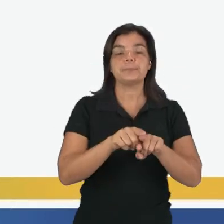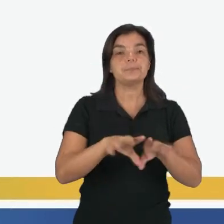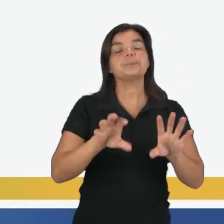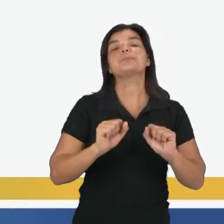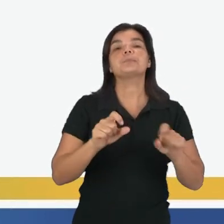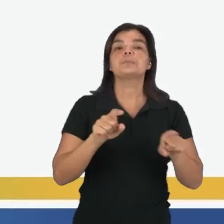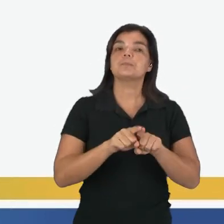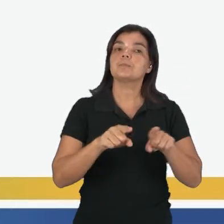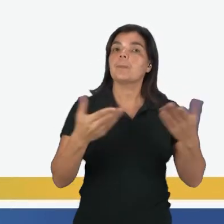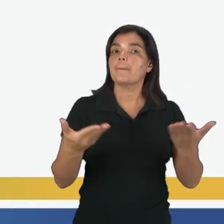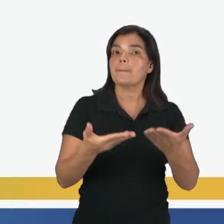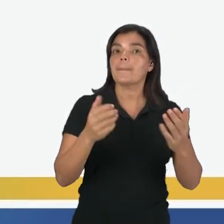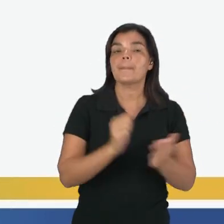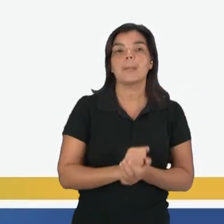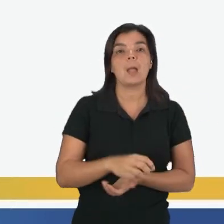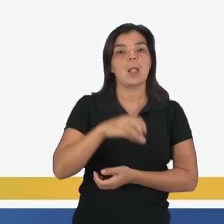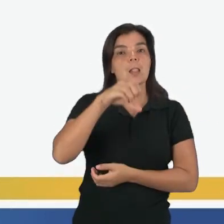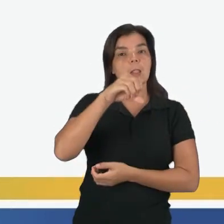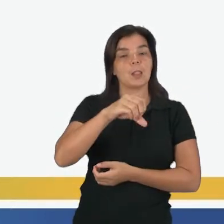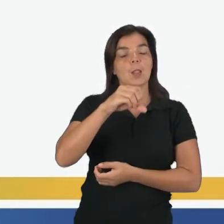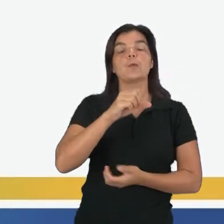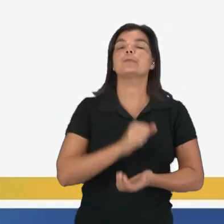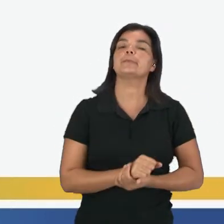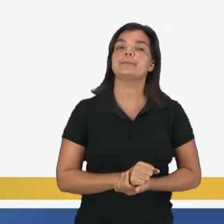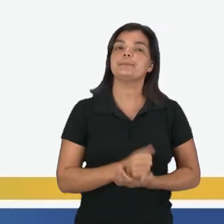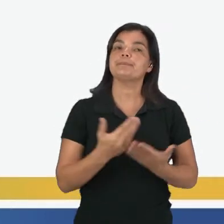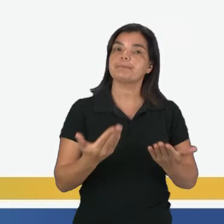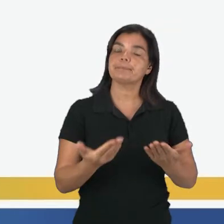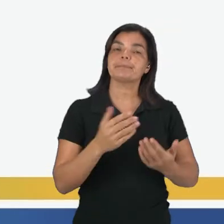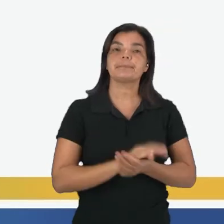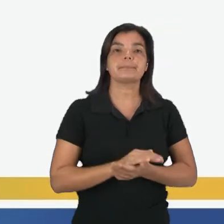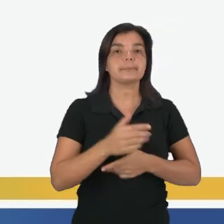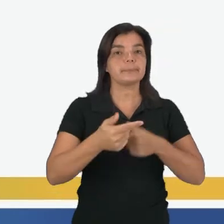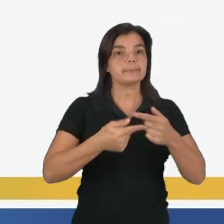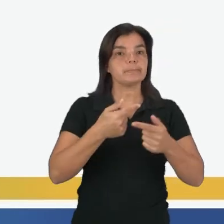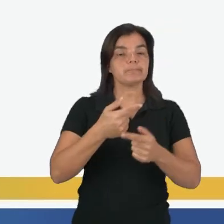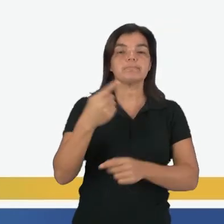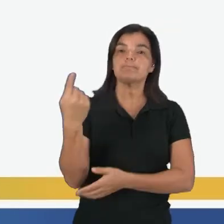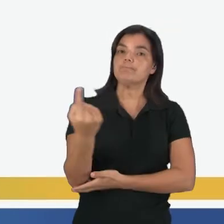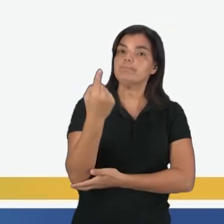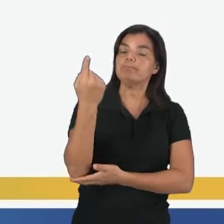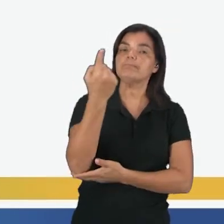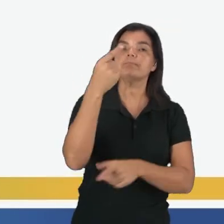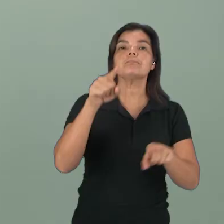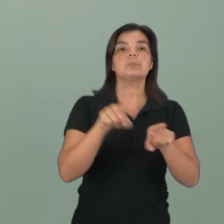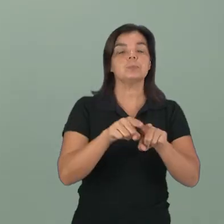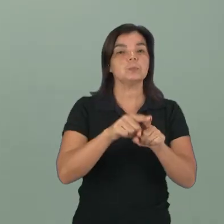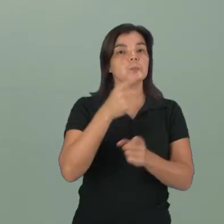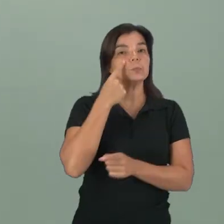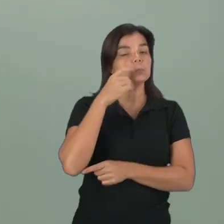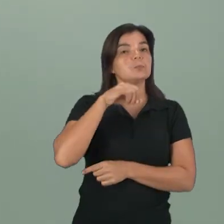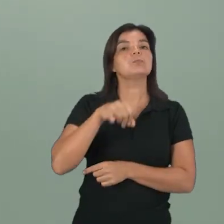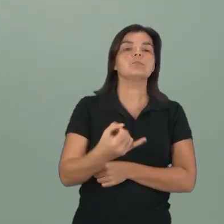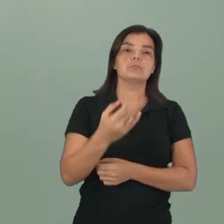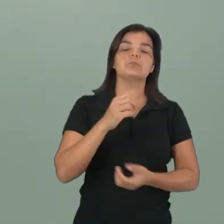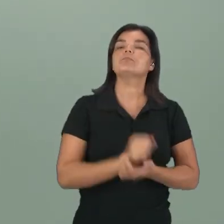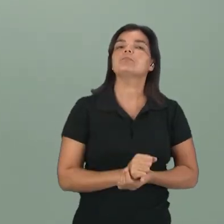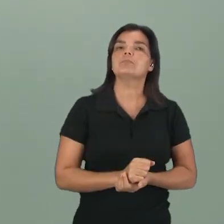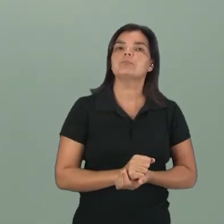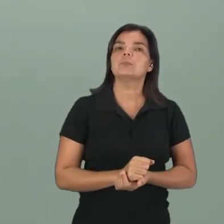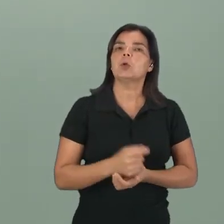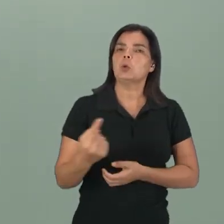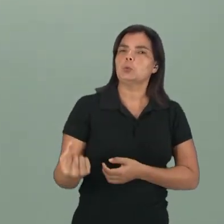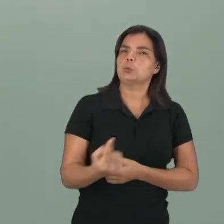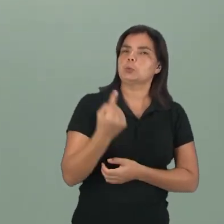capacidade instalada e agora ocupa a 9ª posição desses moinhos gigantes. Já tive a oportunidade de vê-lo, realmente são